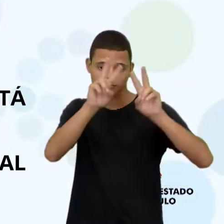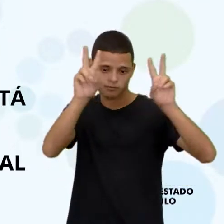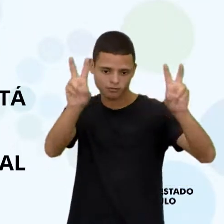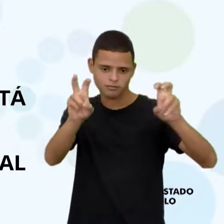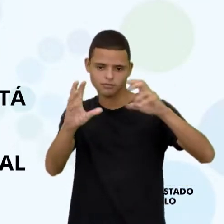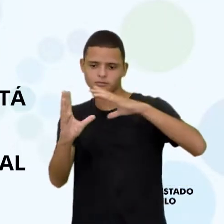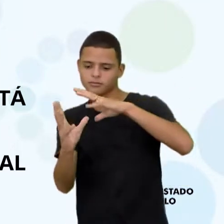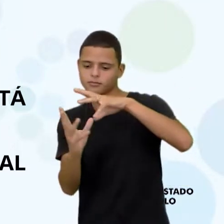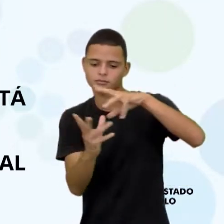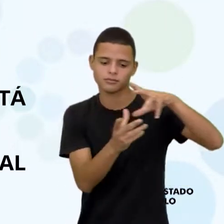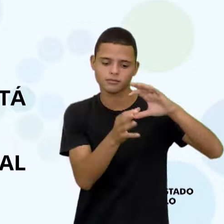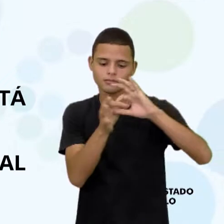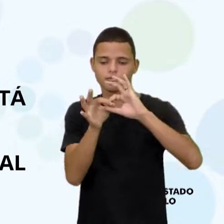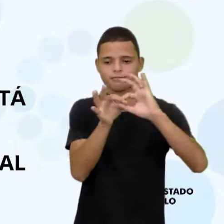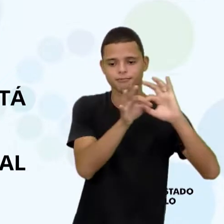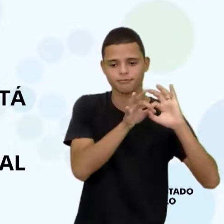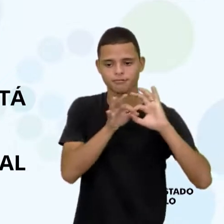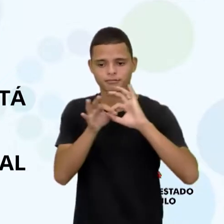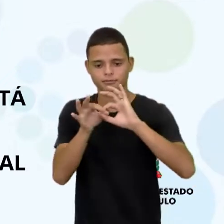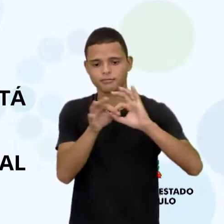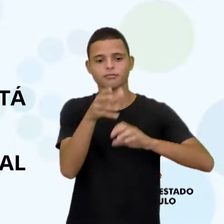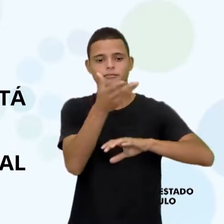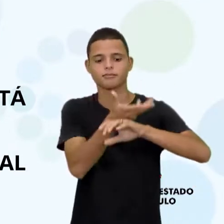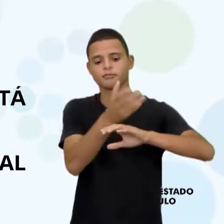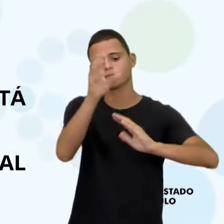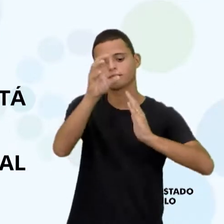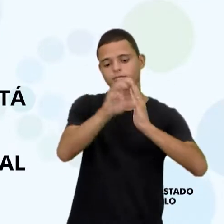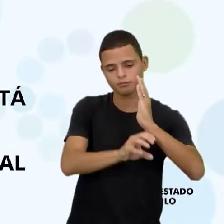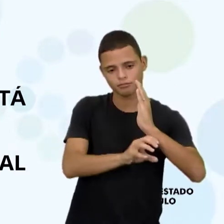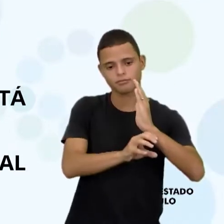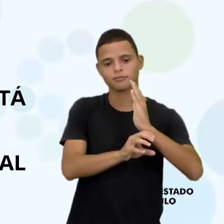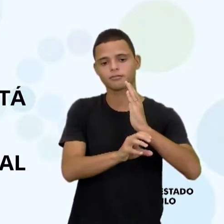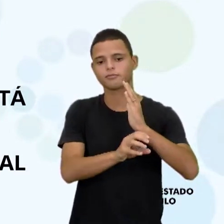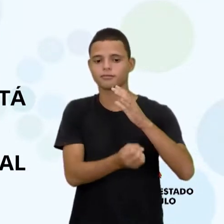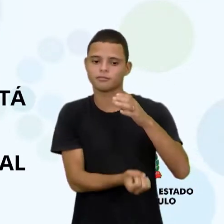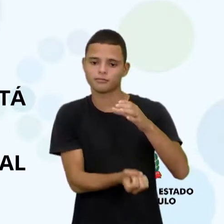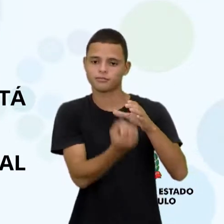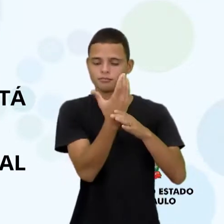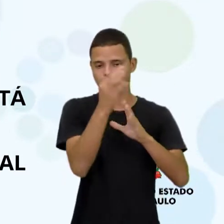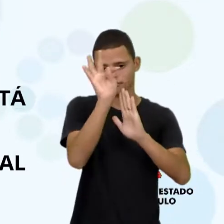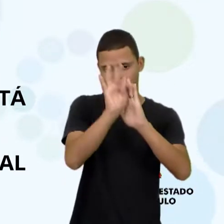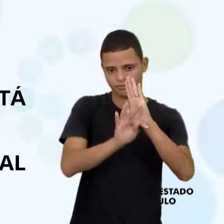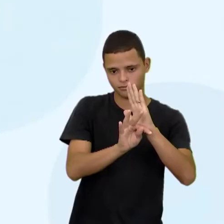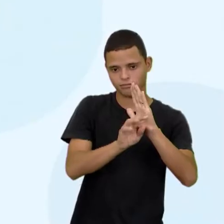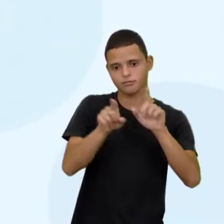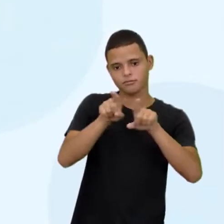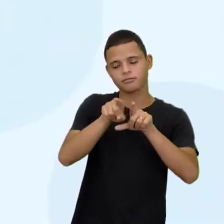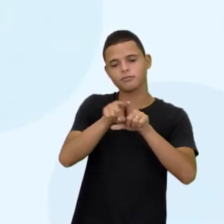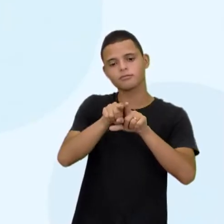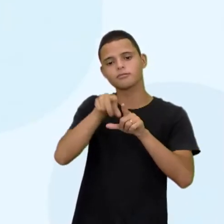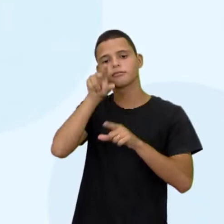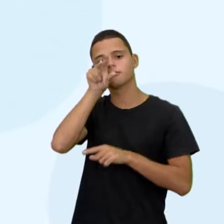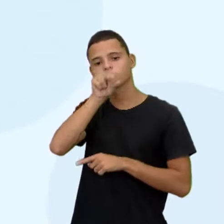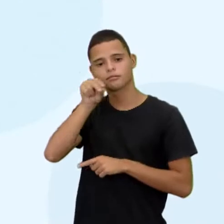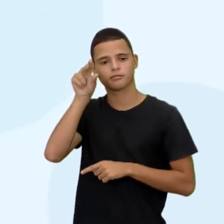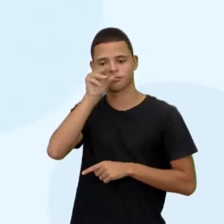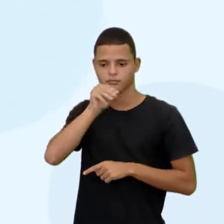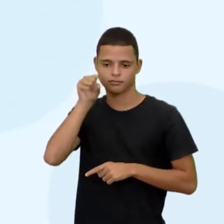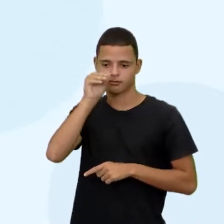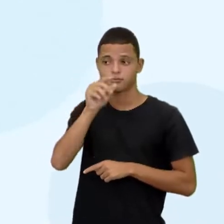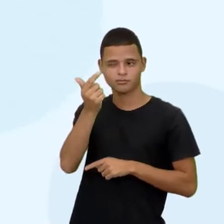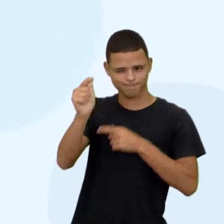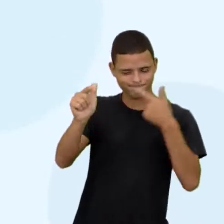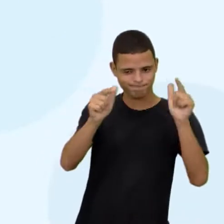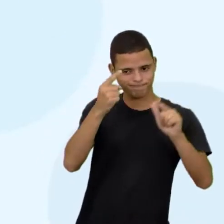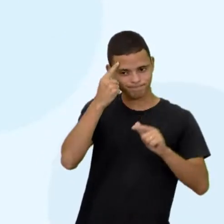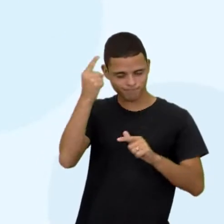E, novamente, o nosso componente curricular, oficina de produção textual e oralidade. Nos outros vídeos,